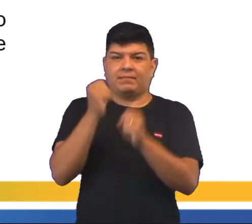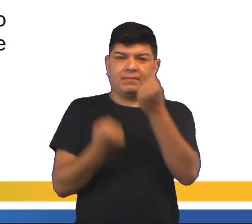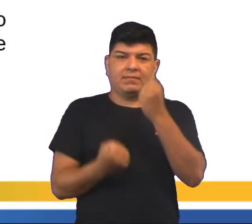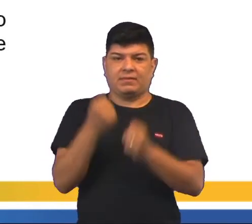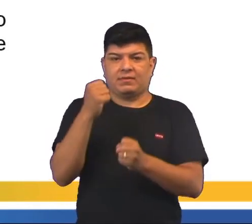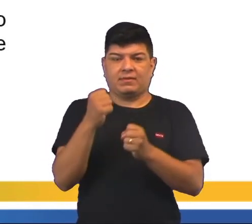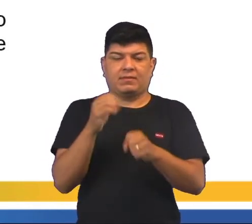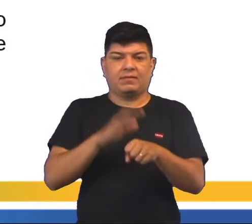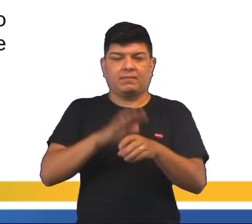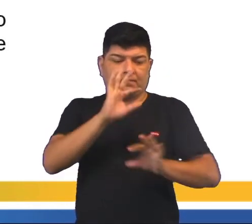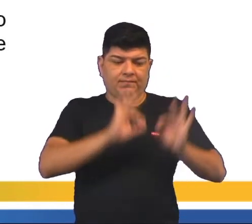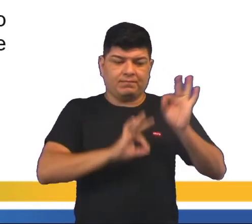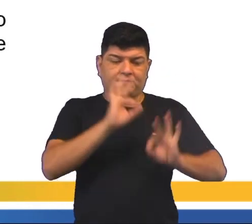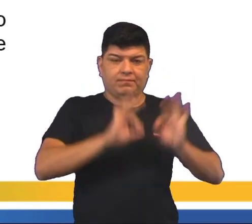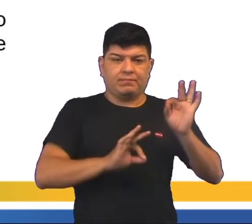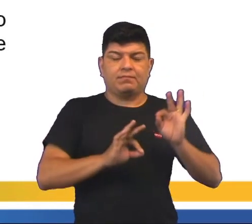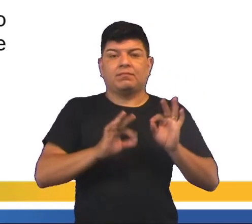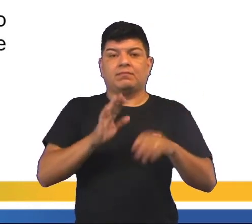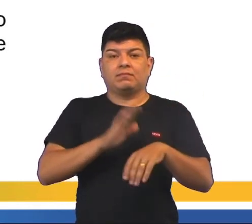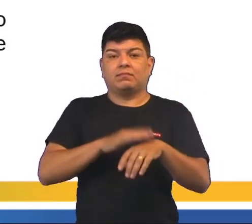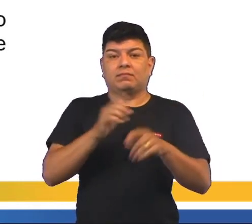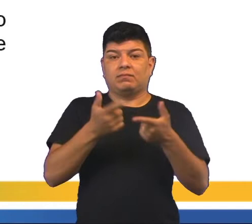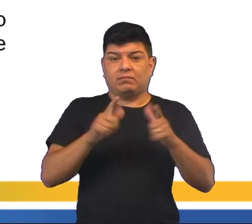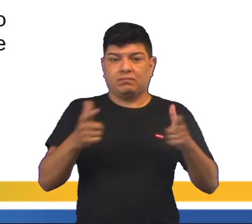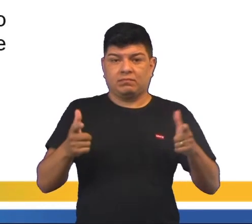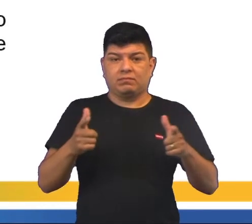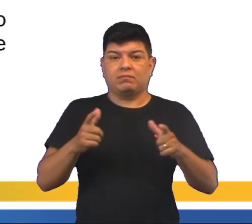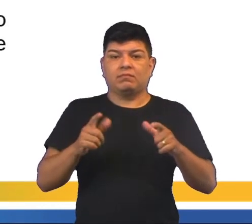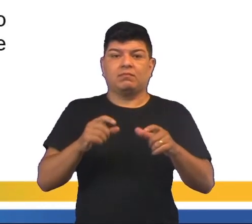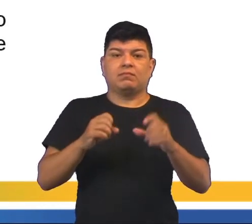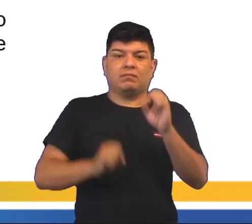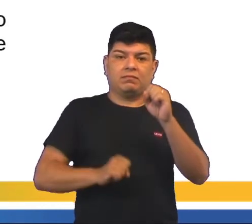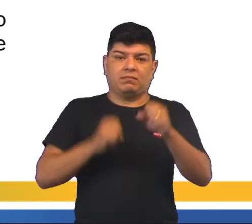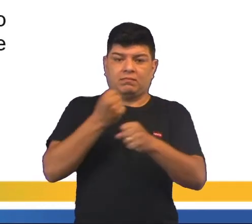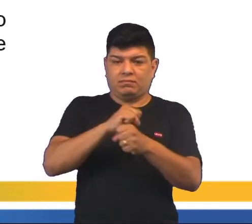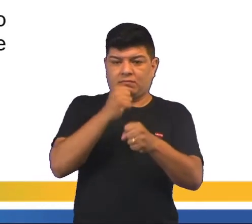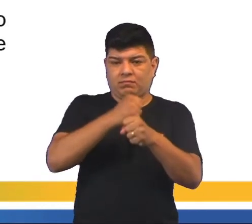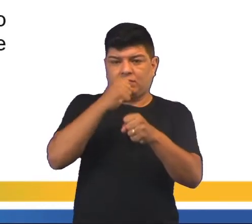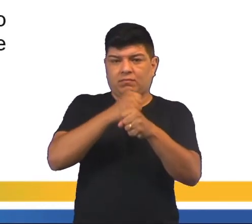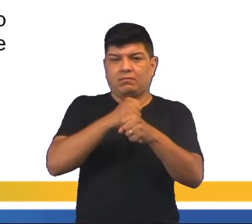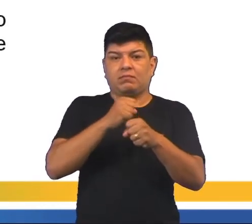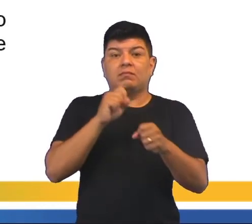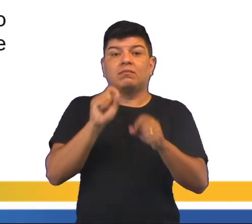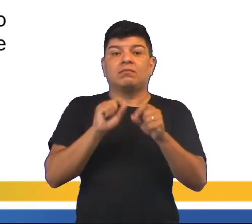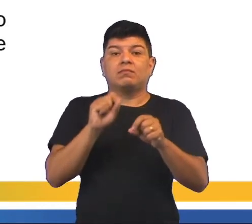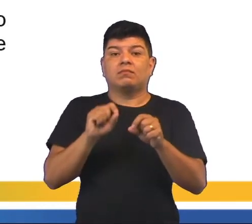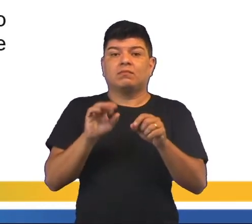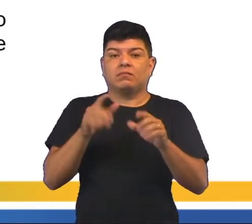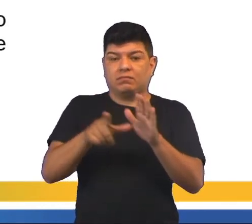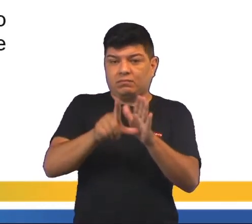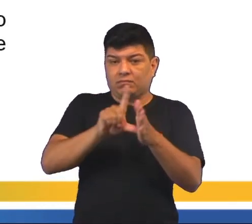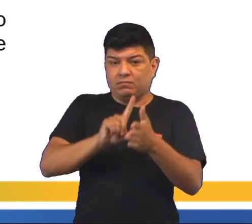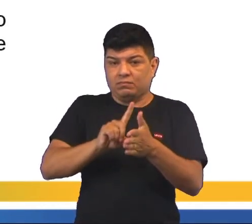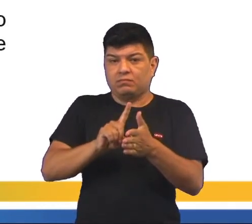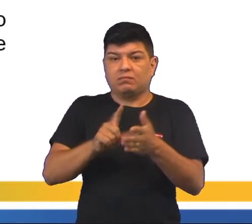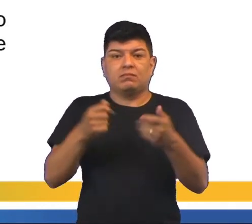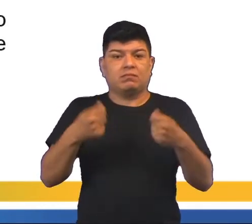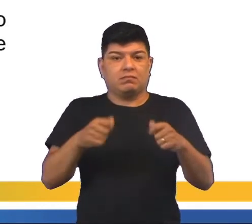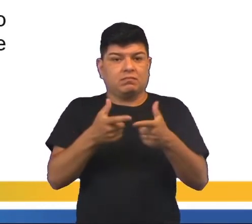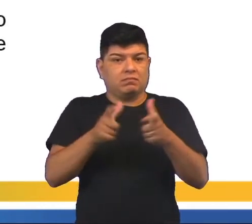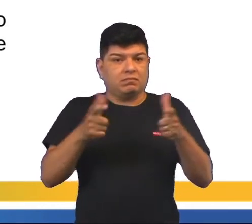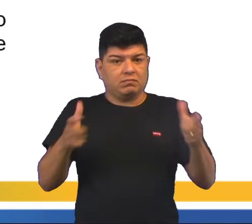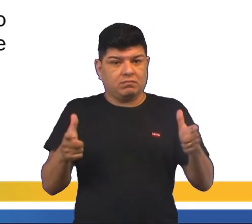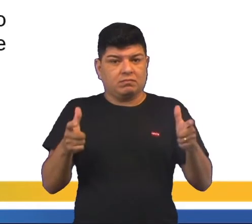as máquinas mais elaboradas, passa-se para grandes escalas de produção, né? A oferta dos produtos passa a ser anterior à demanda,